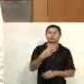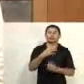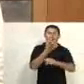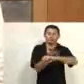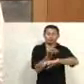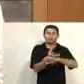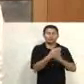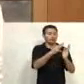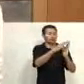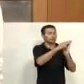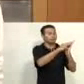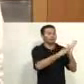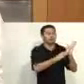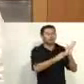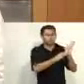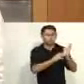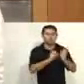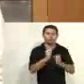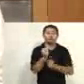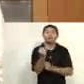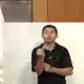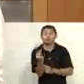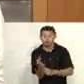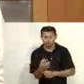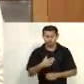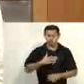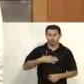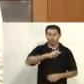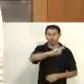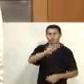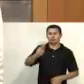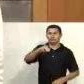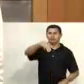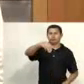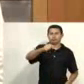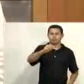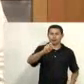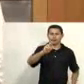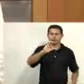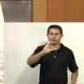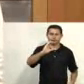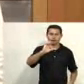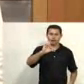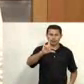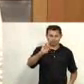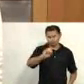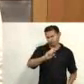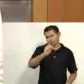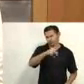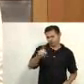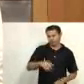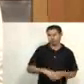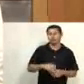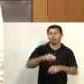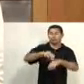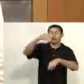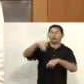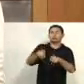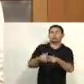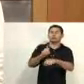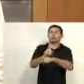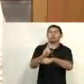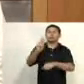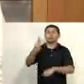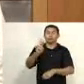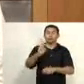Métodos Quantitativos. Eu sou o professor Marcelo Caldeira Viegas, sou mestre e doutor em